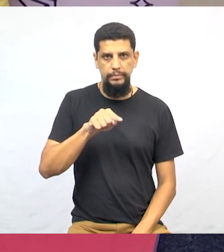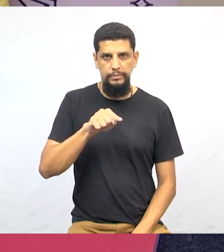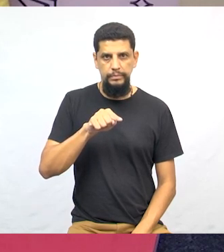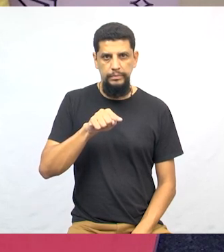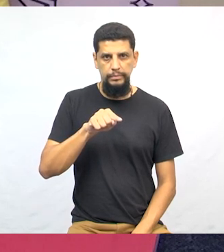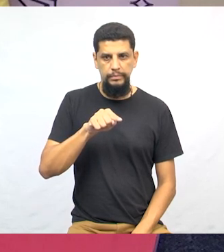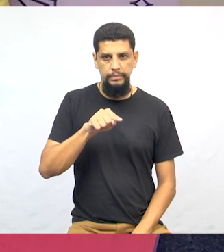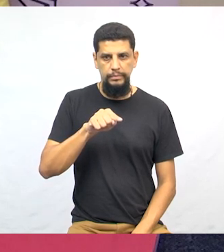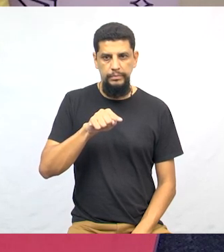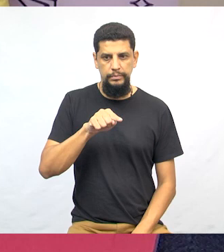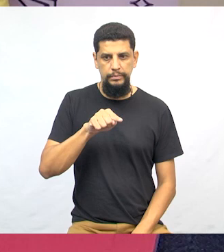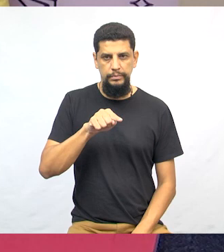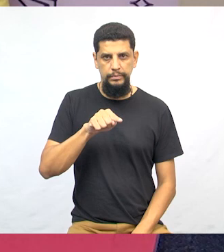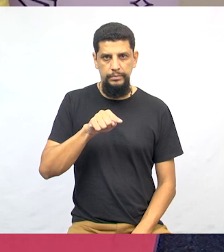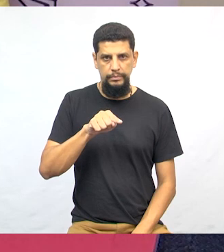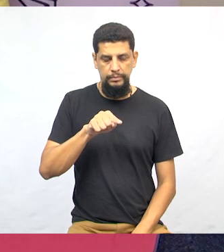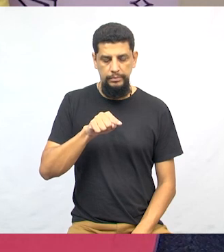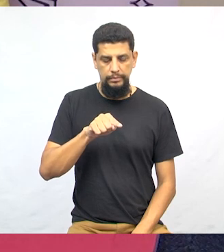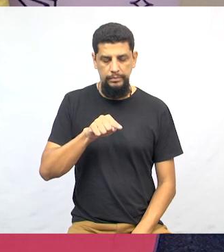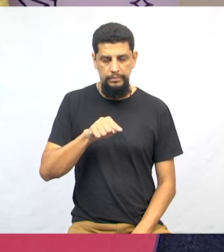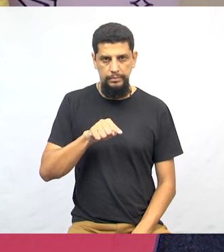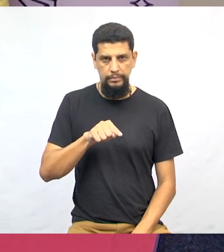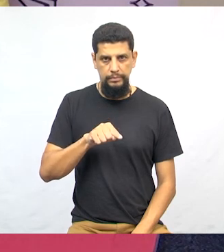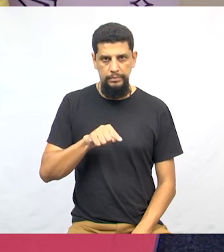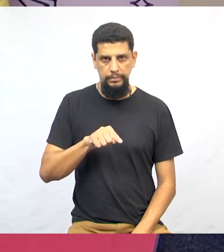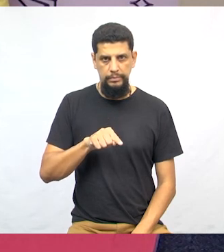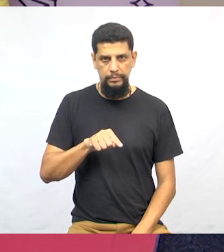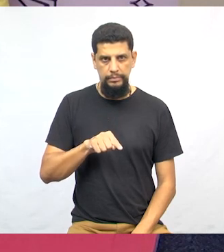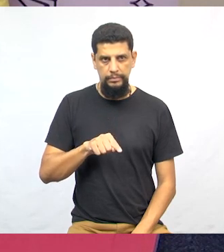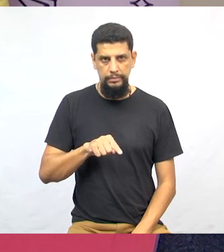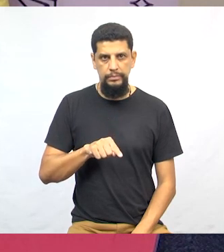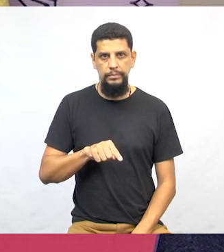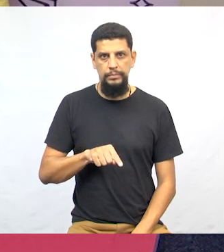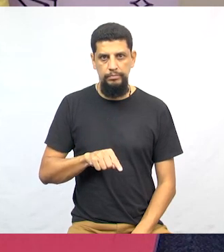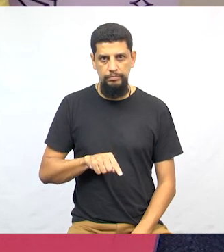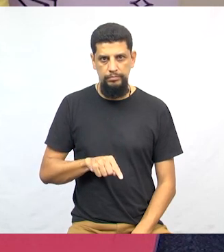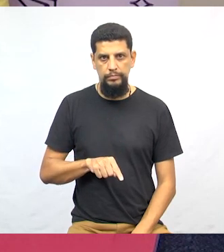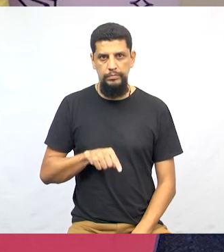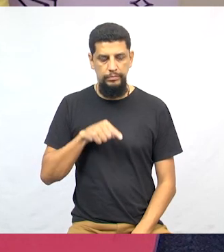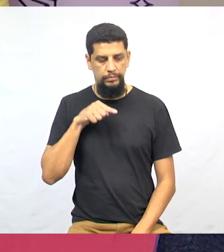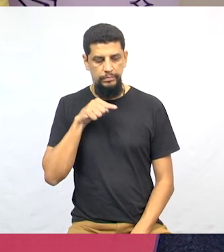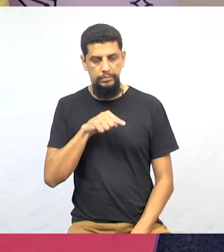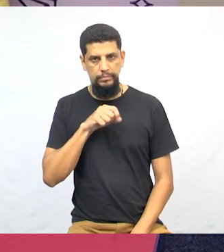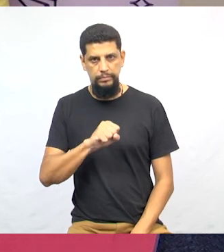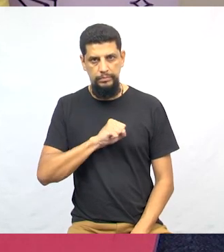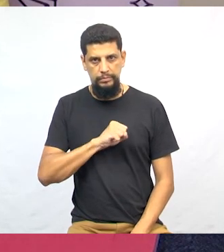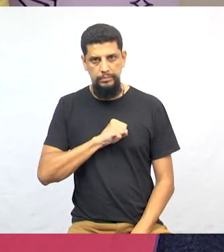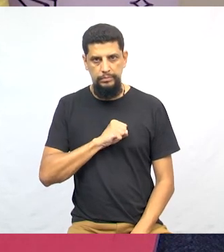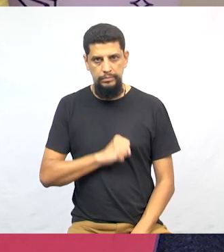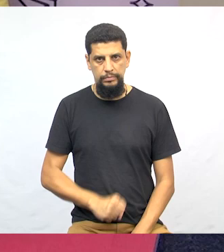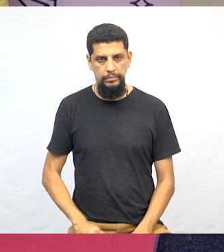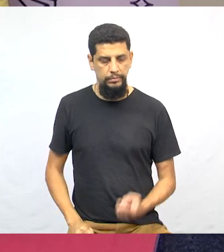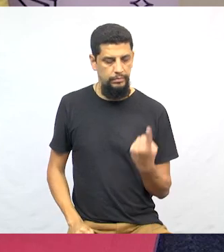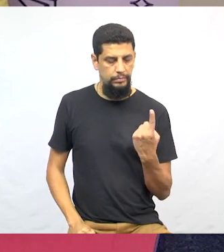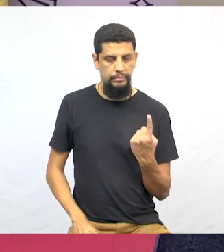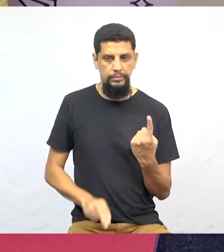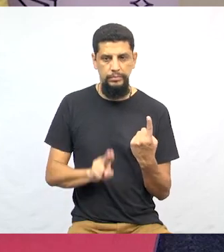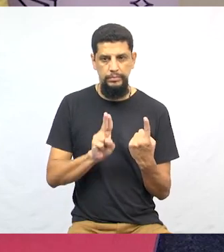lá em cima. Aí, depois a gente vai... Até embaixo. Até embaixo.